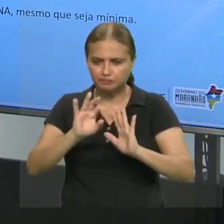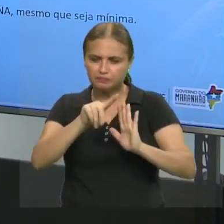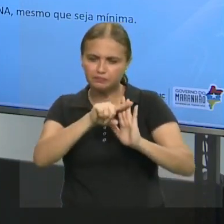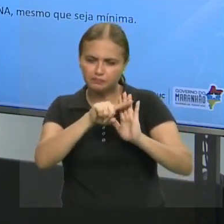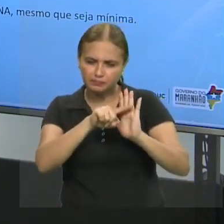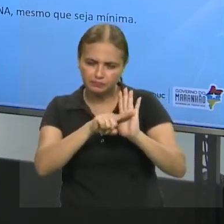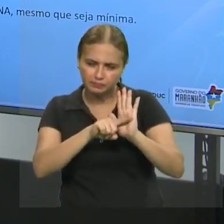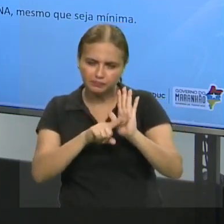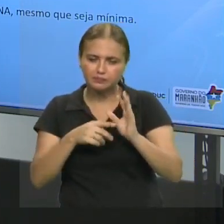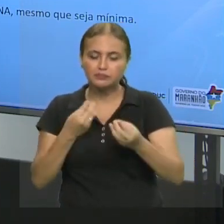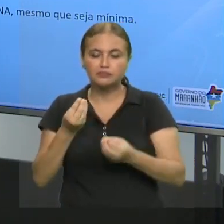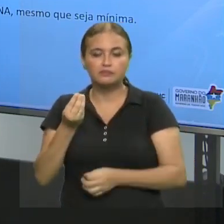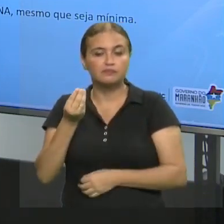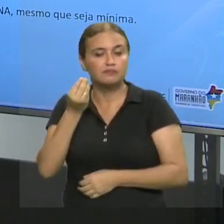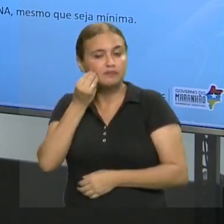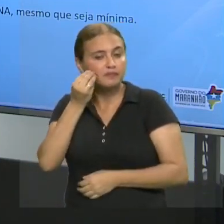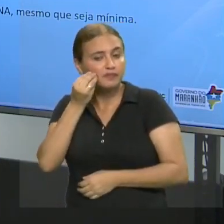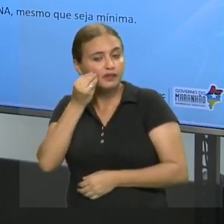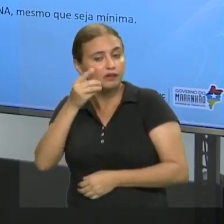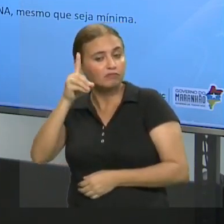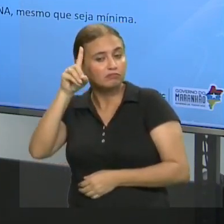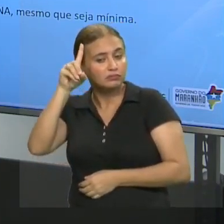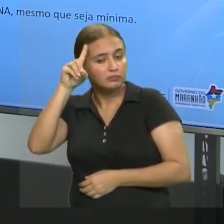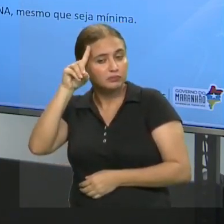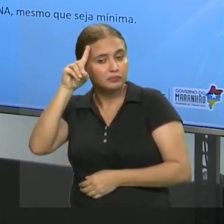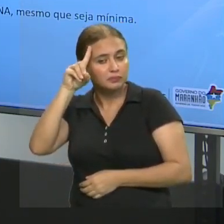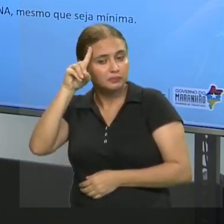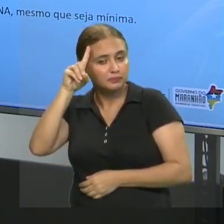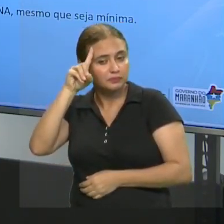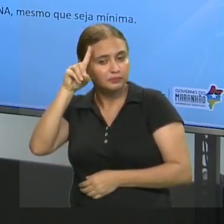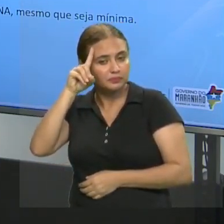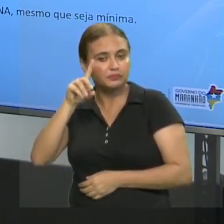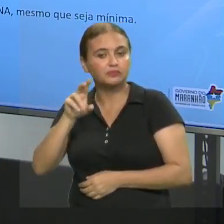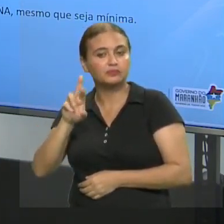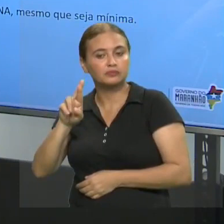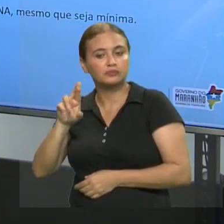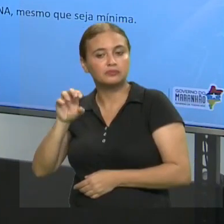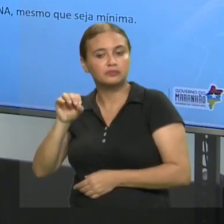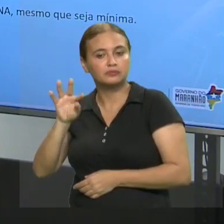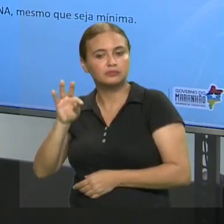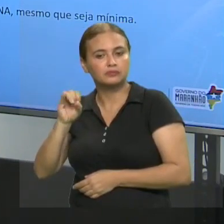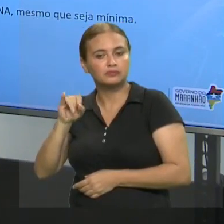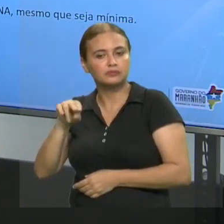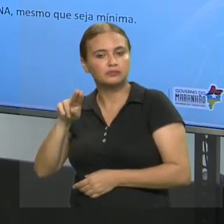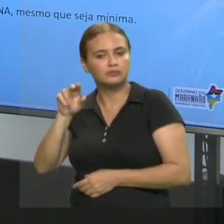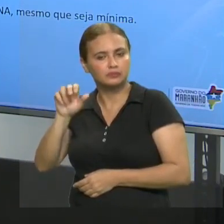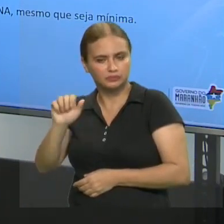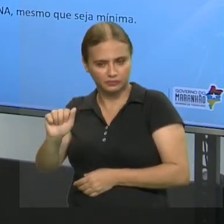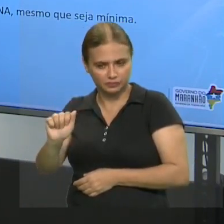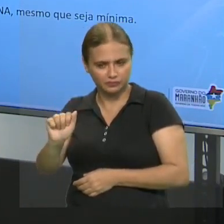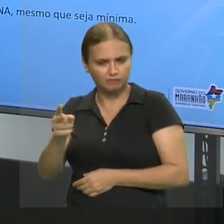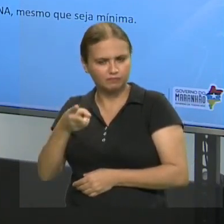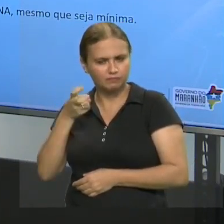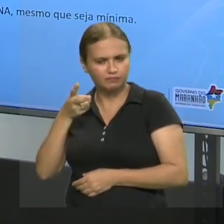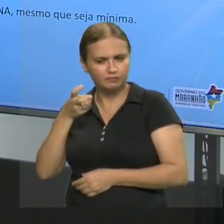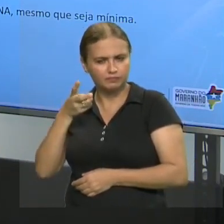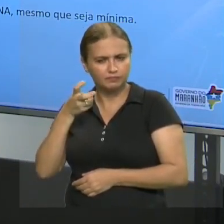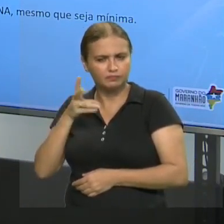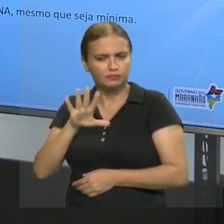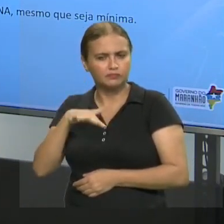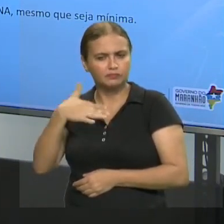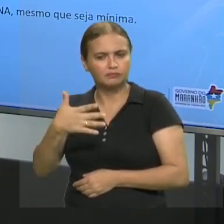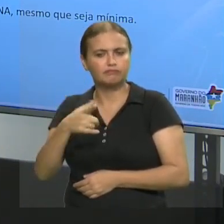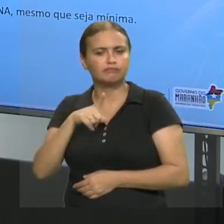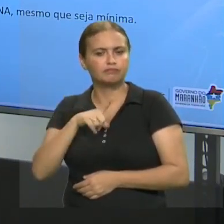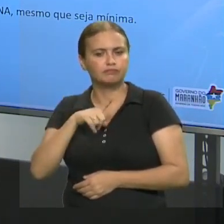perceber como isso é uma rotina na sua vida, né? Então, assim, todos nós temos rotinas e a gente tem que perceber quais são as rotinas